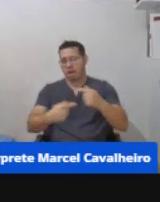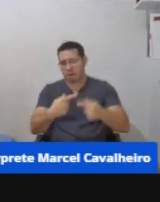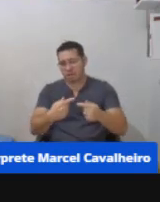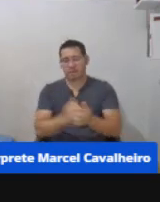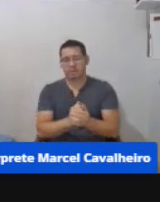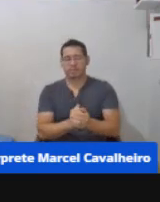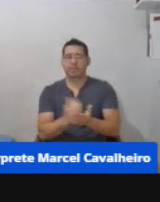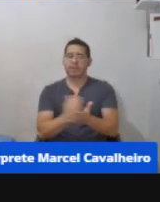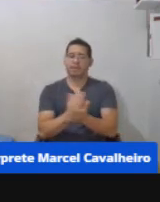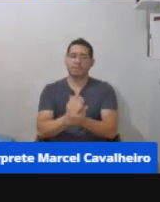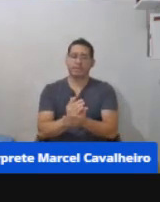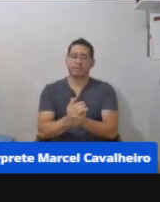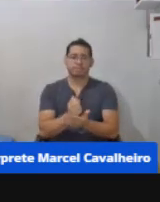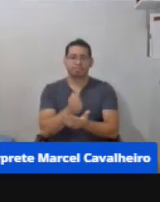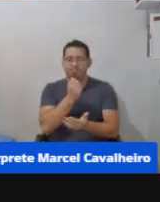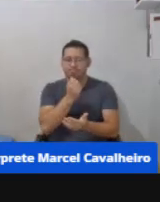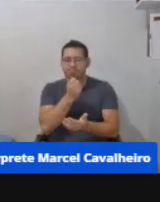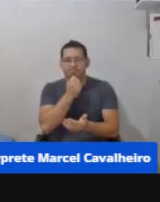vislumbremos